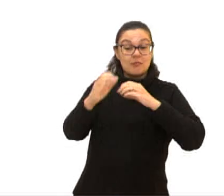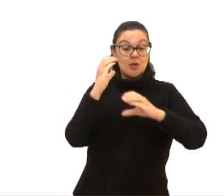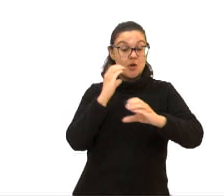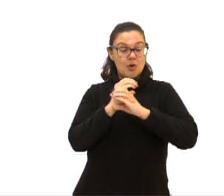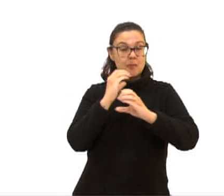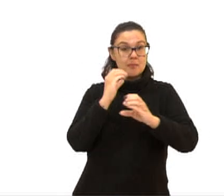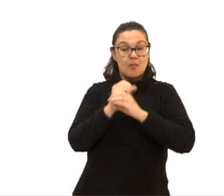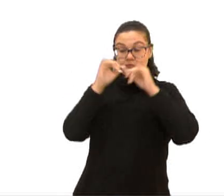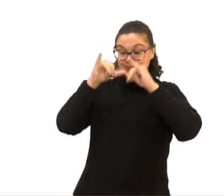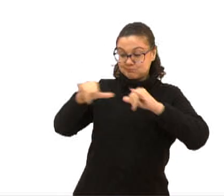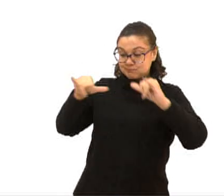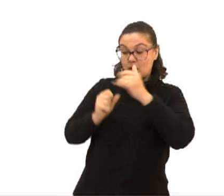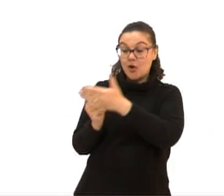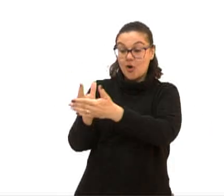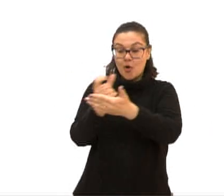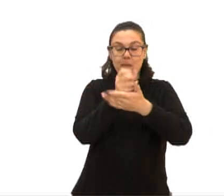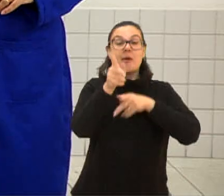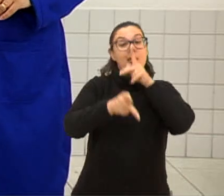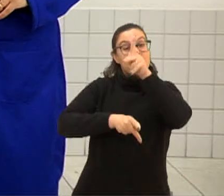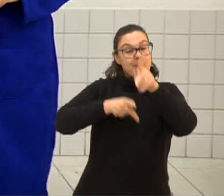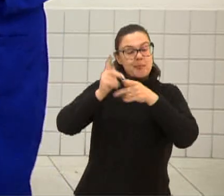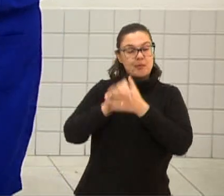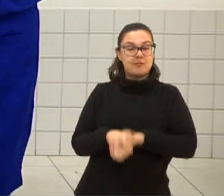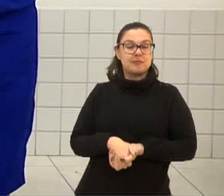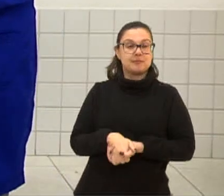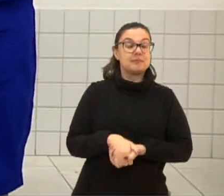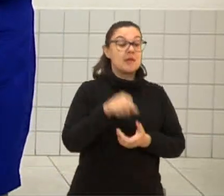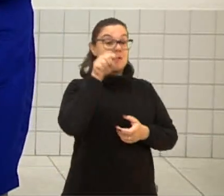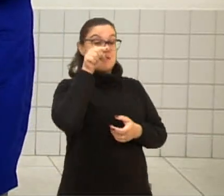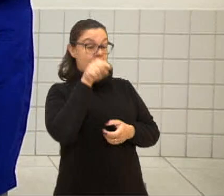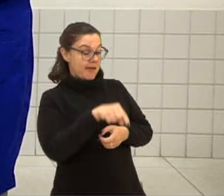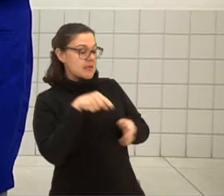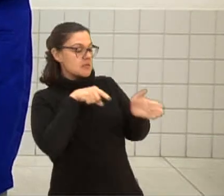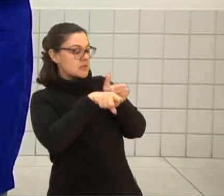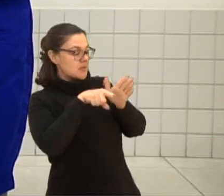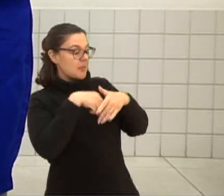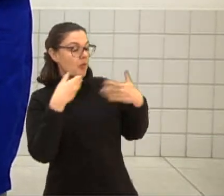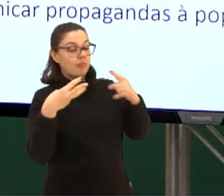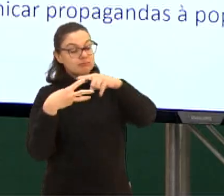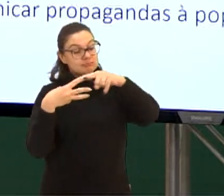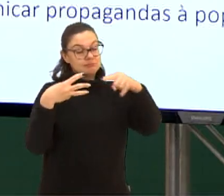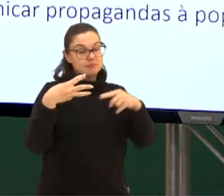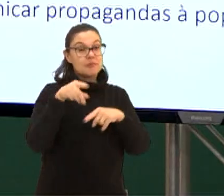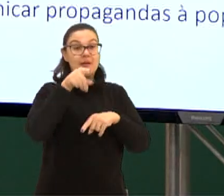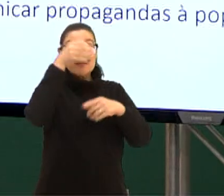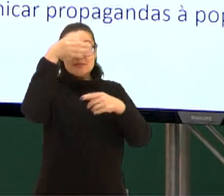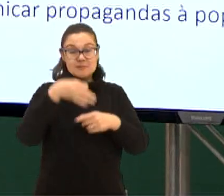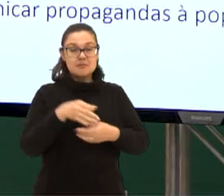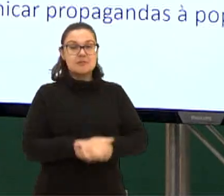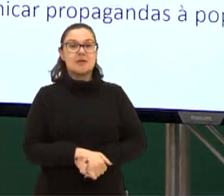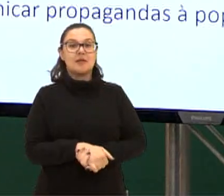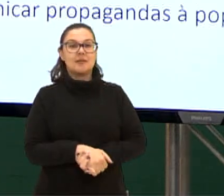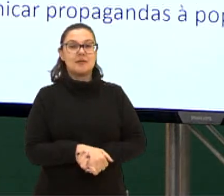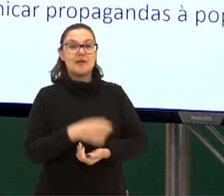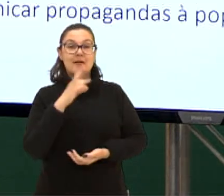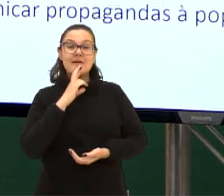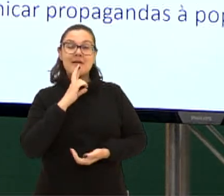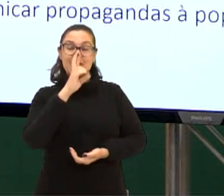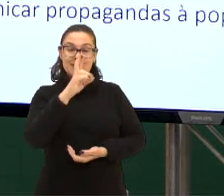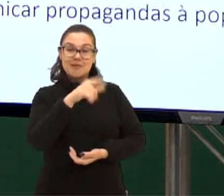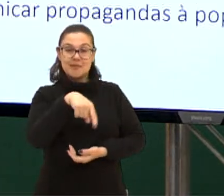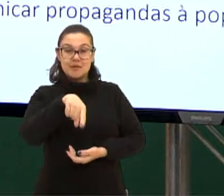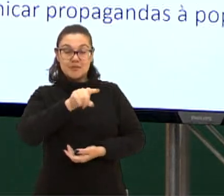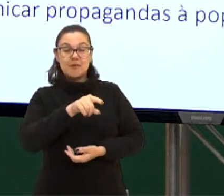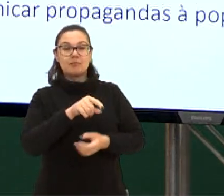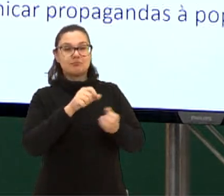comunicar propagandas à população. Então, neste quiz, quais das 3 alternativas estão corretas? Vão respondendo aí